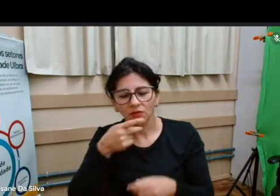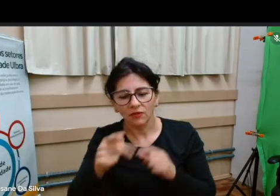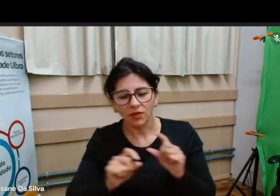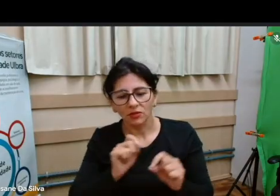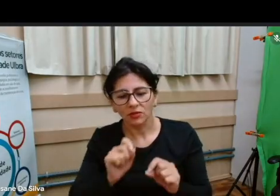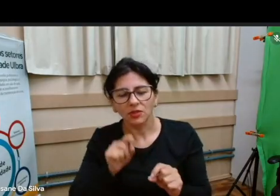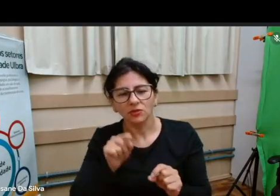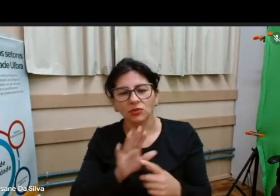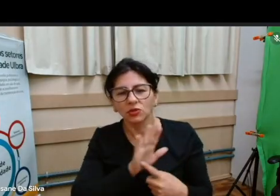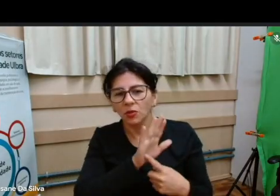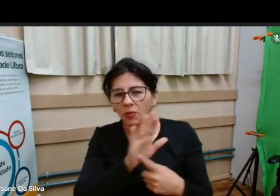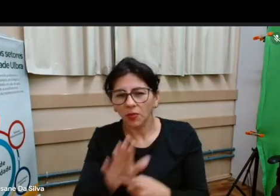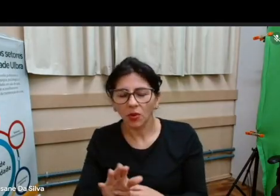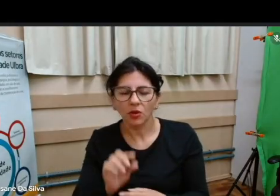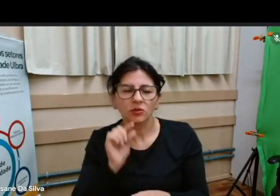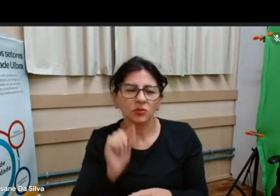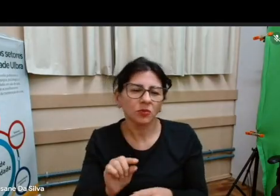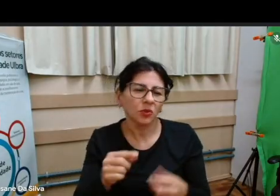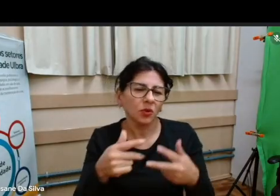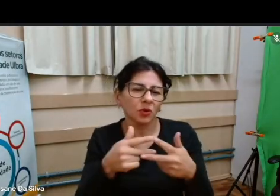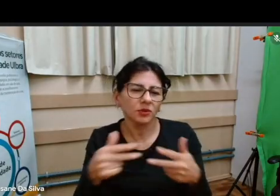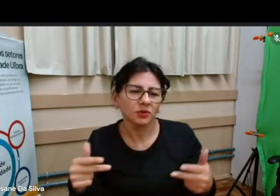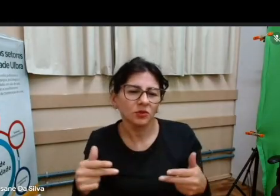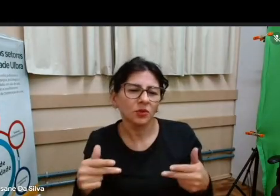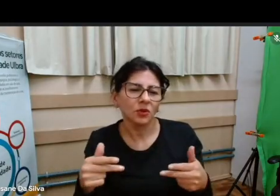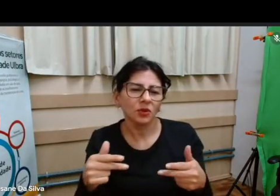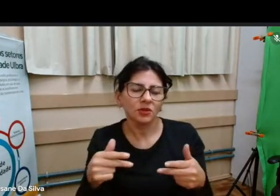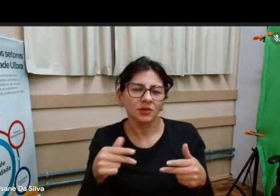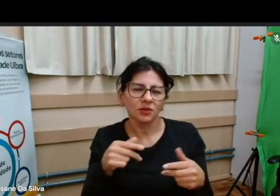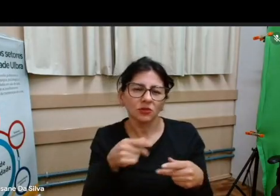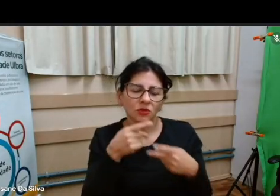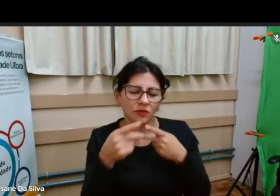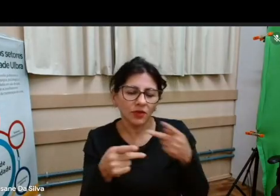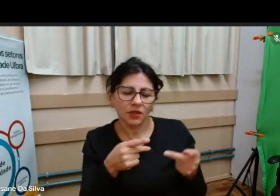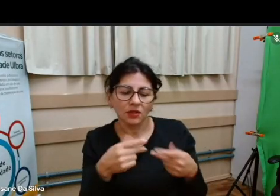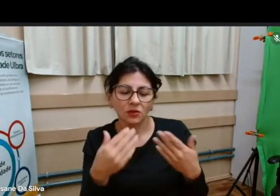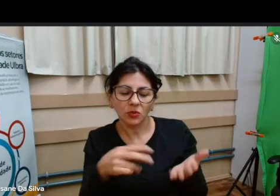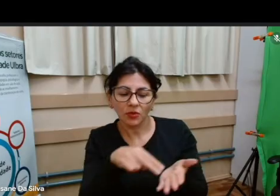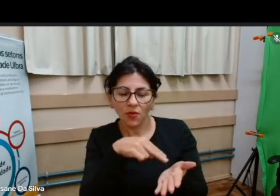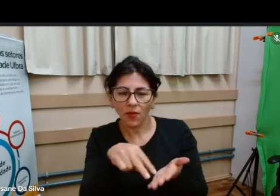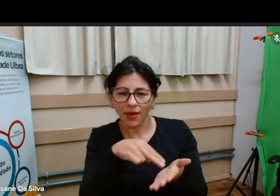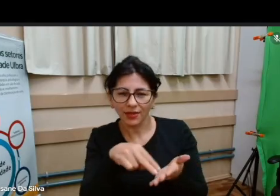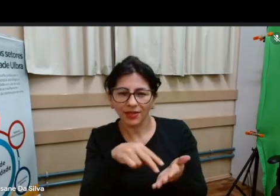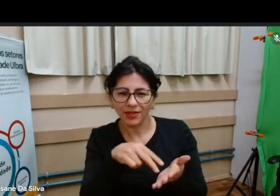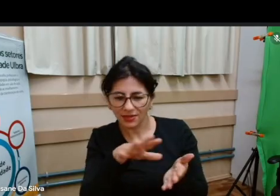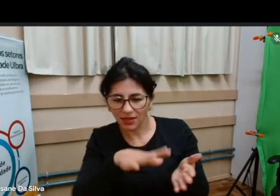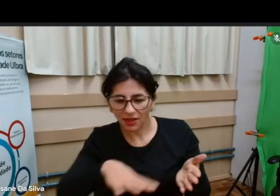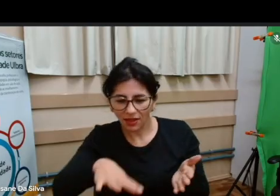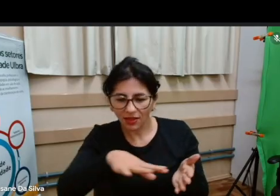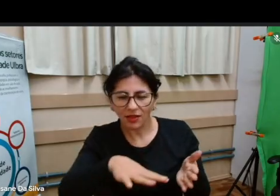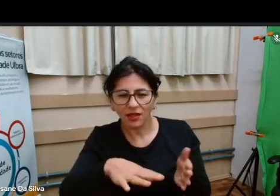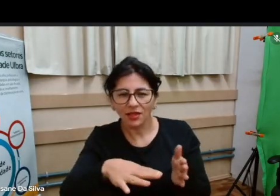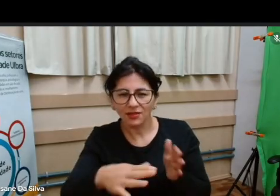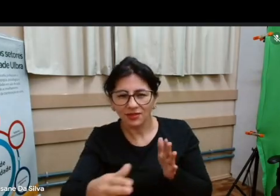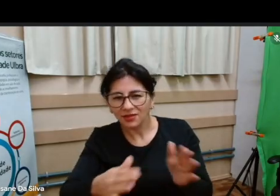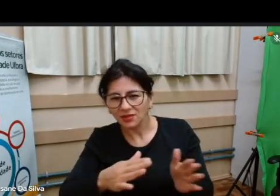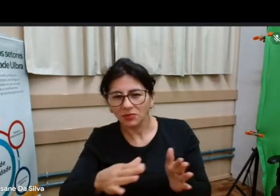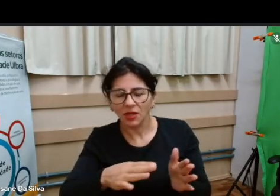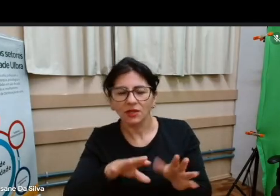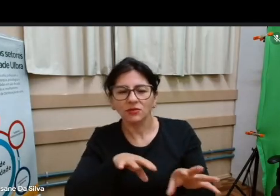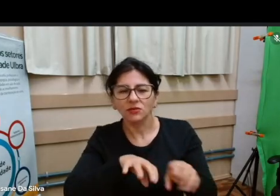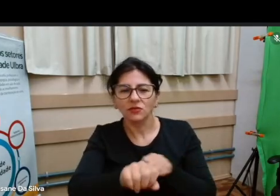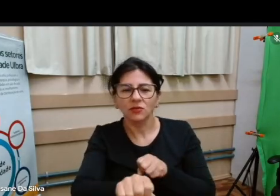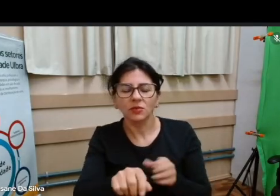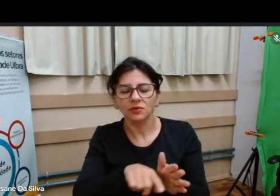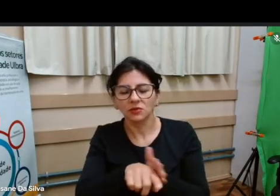estranhamento todo enquanto a dança nesses espaços de formação de pesquisa de